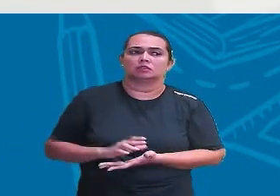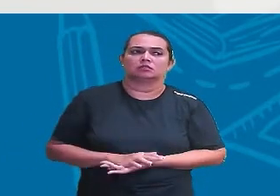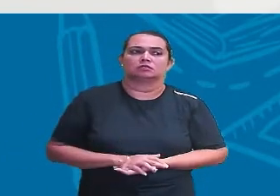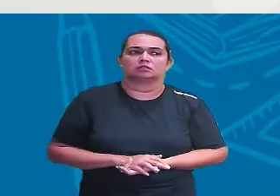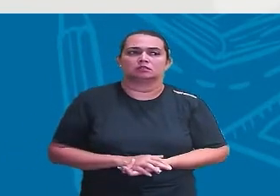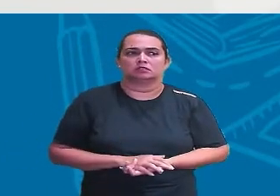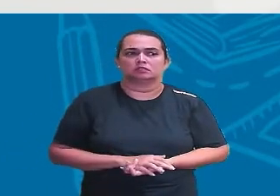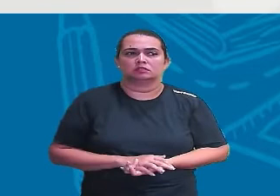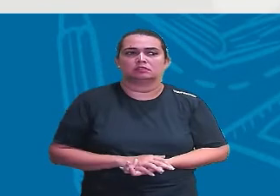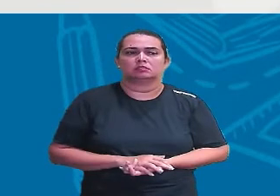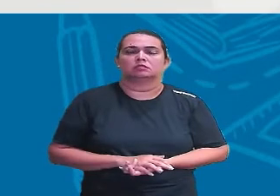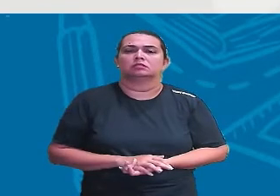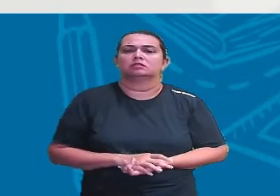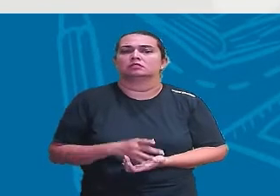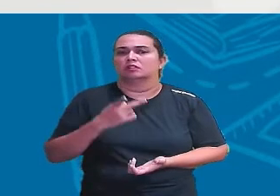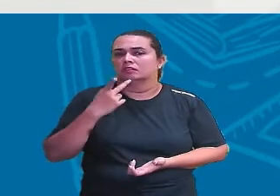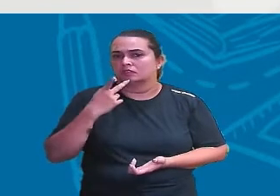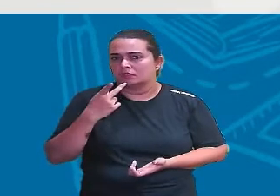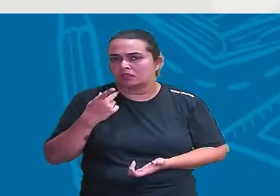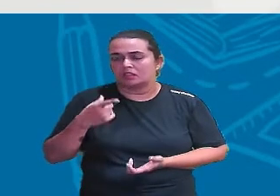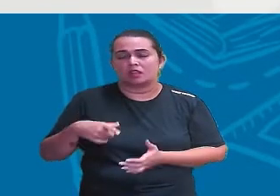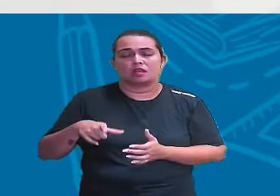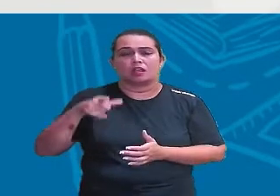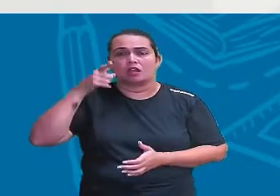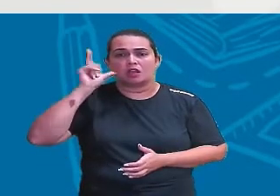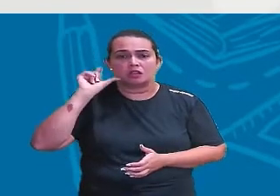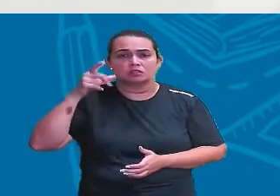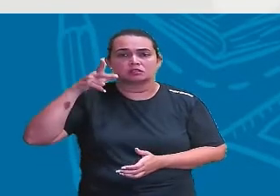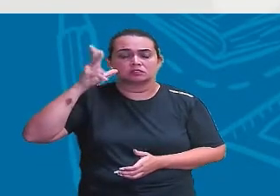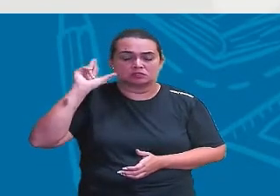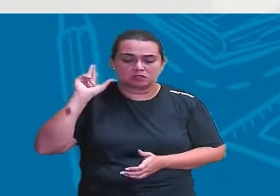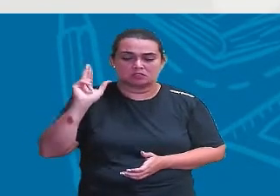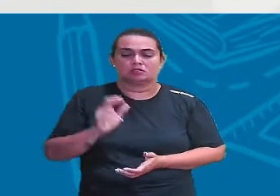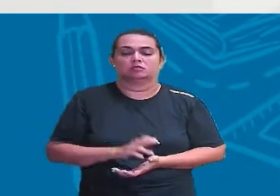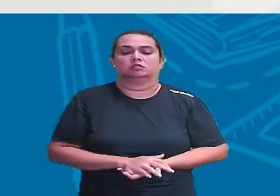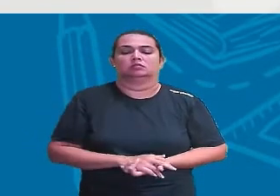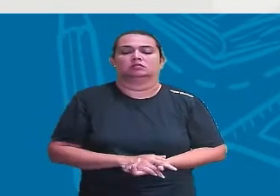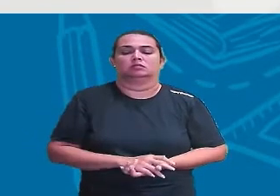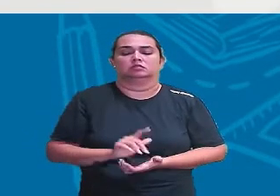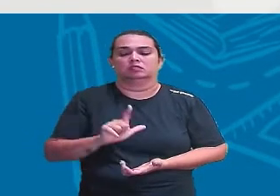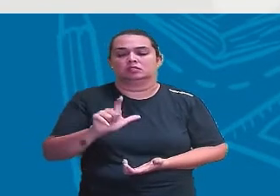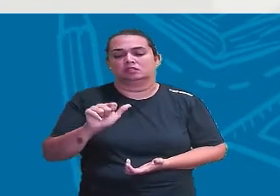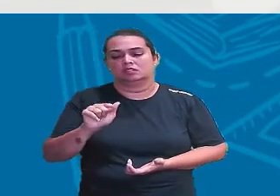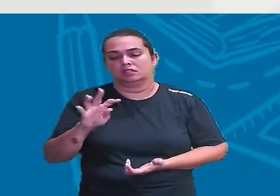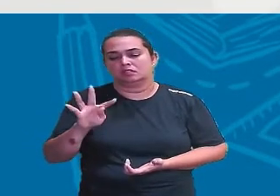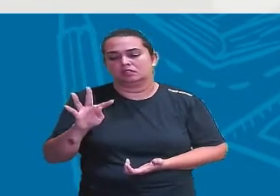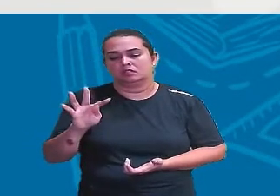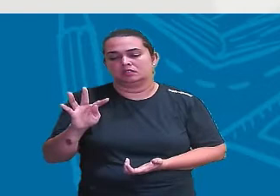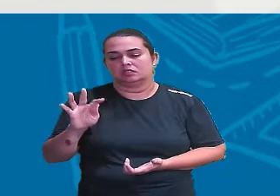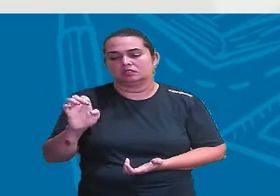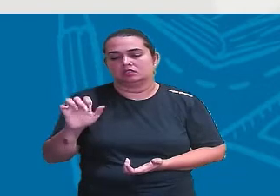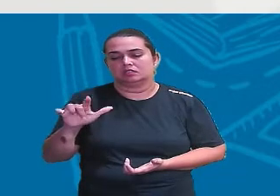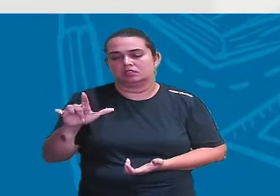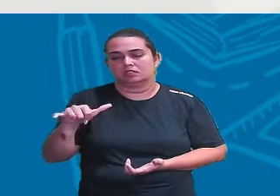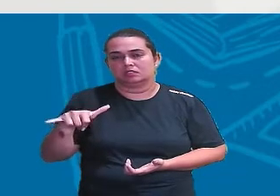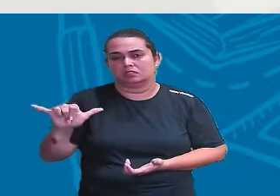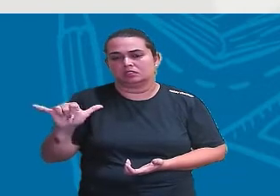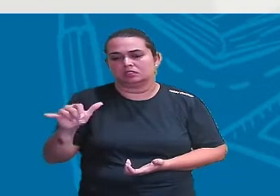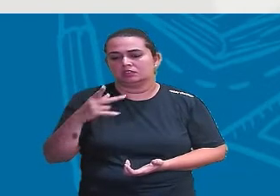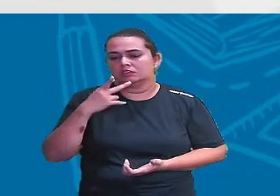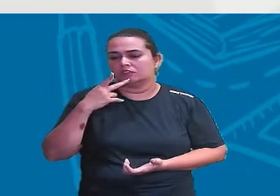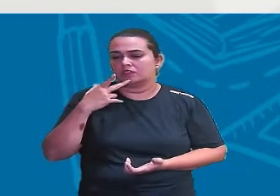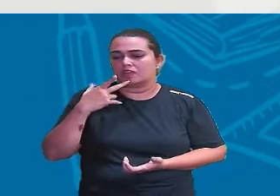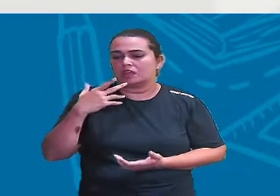before yesterday, antes de ontem, enfim. Temos também o lately, com relação a recentemente